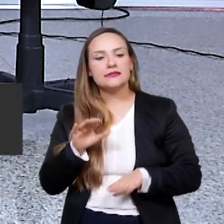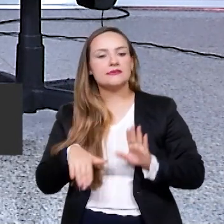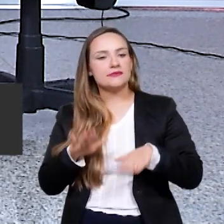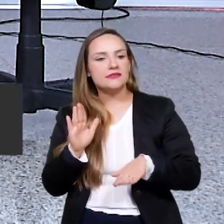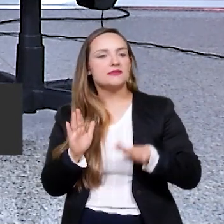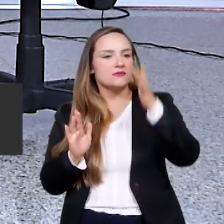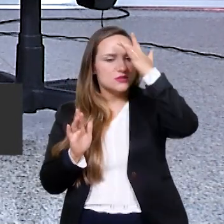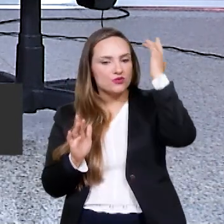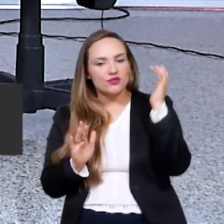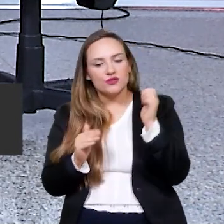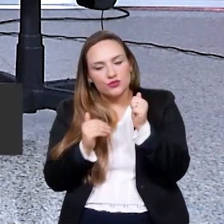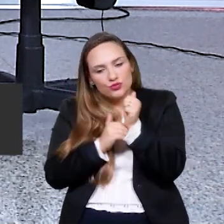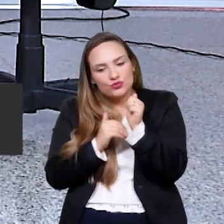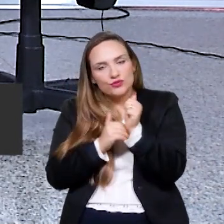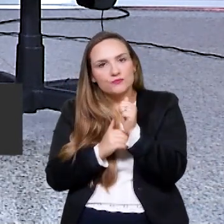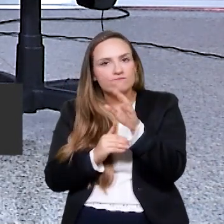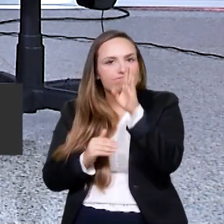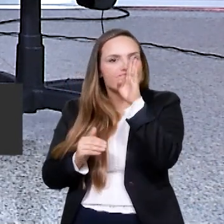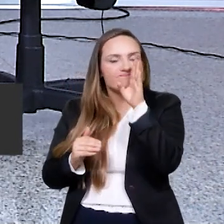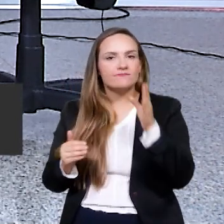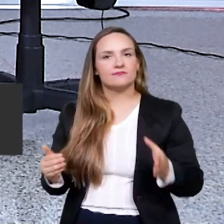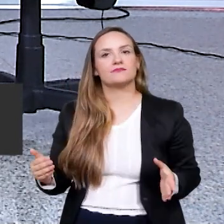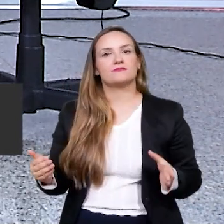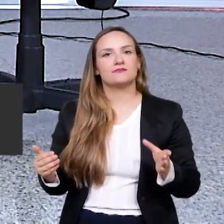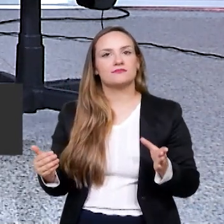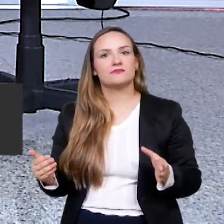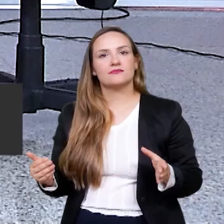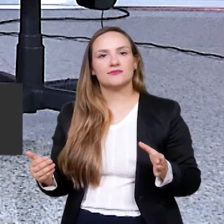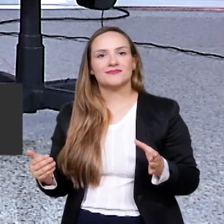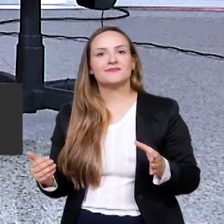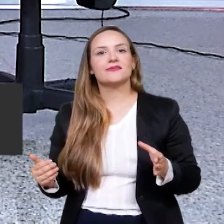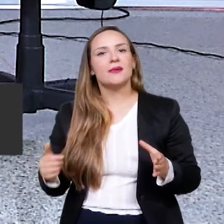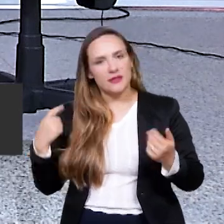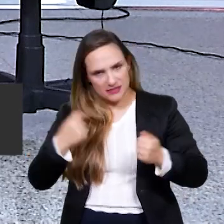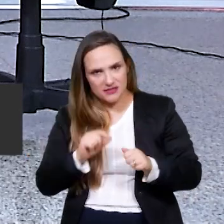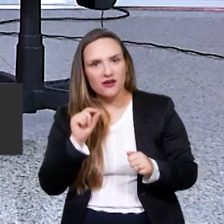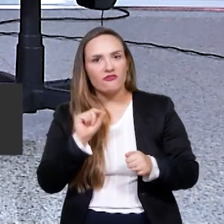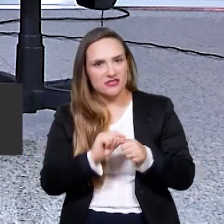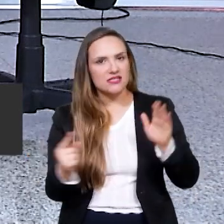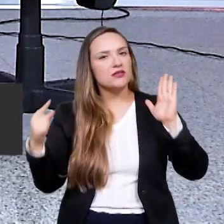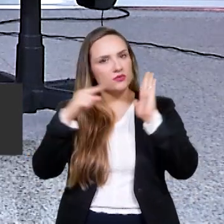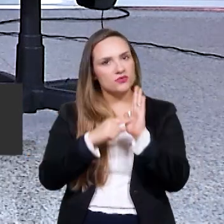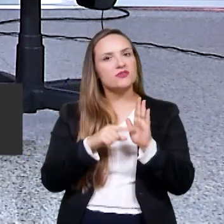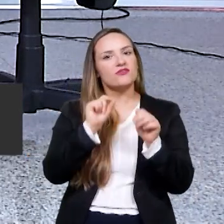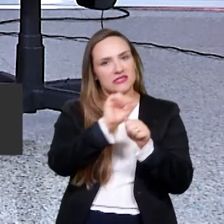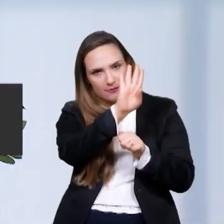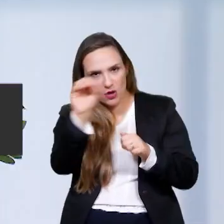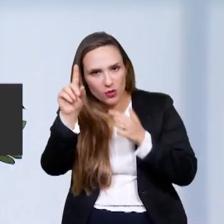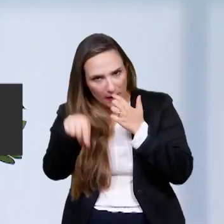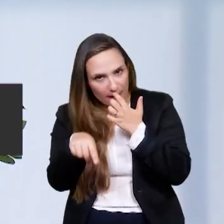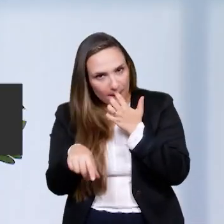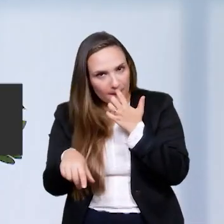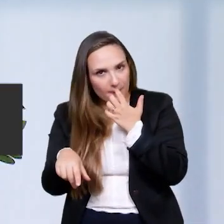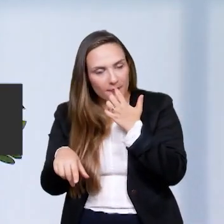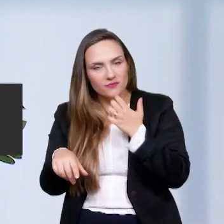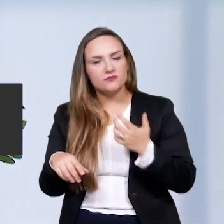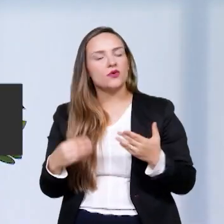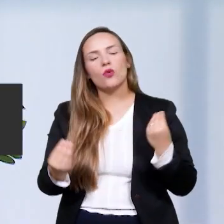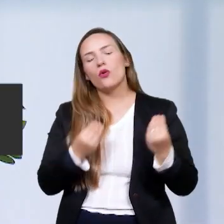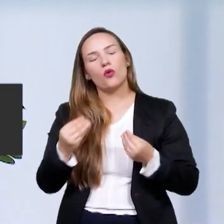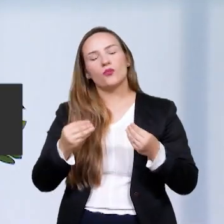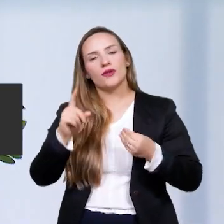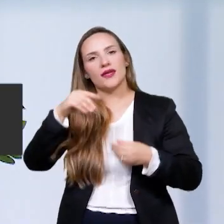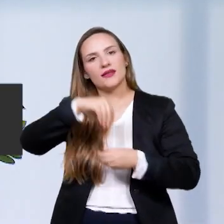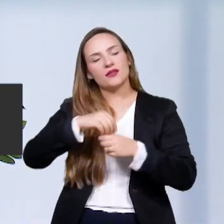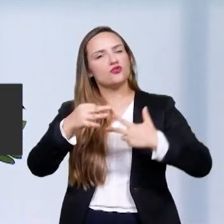essa informação e registrar o boletim de ocorrência. Como que é no judiciário, já que você é presidente da comissão? Antes de entrar